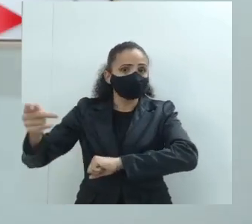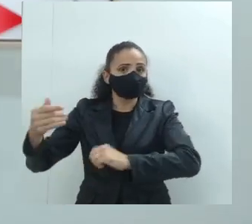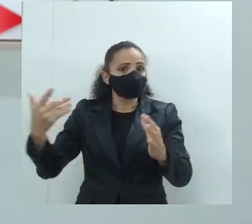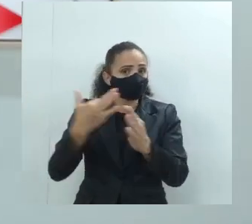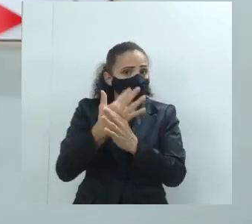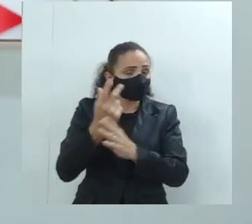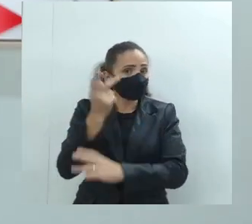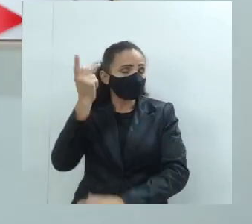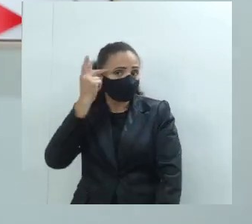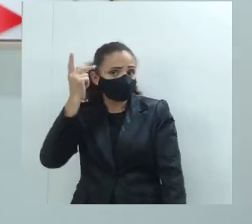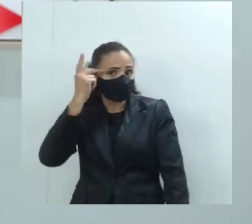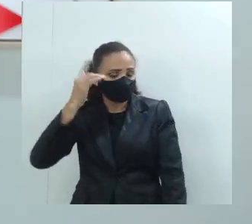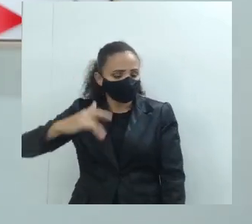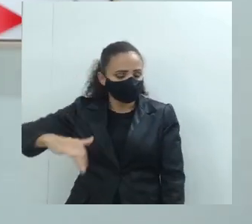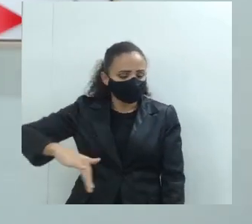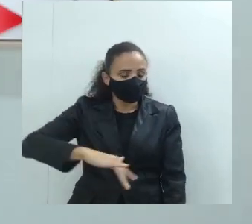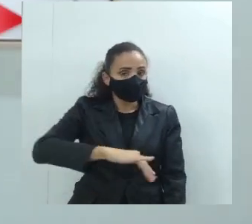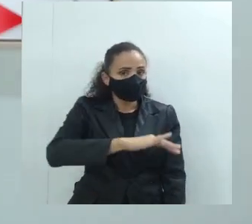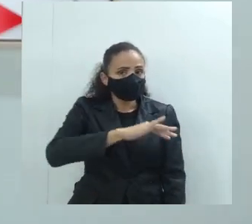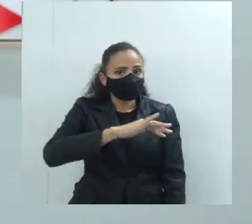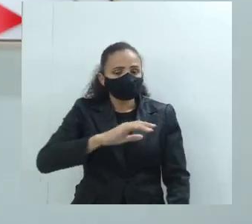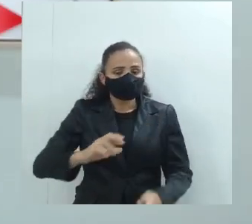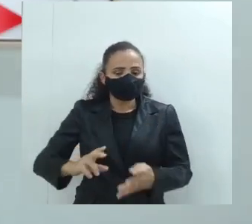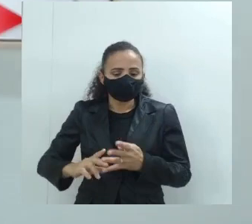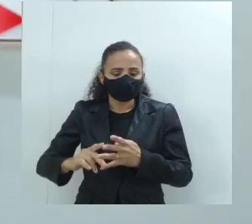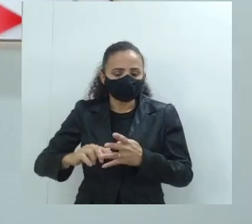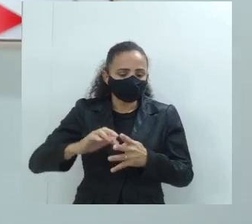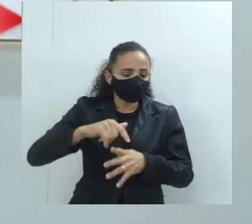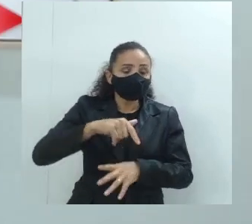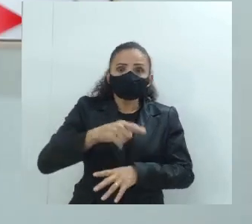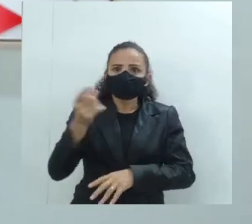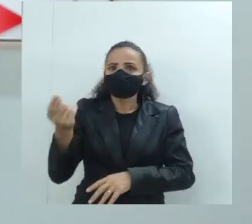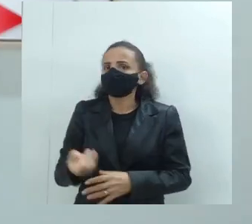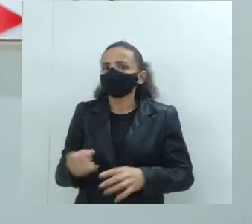De usar a ideia do mosaico, não vai